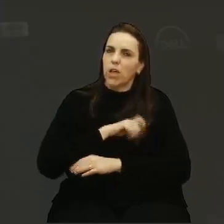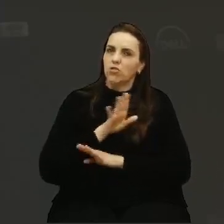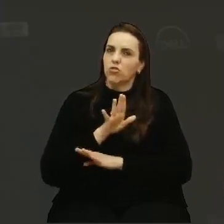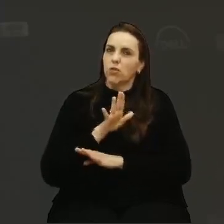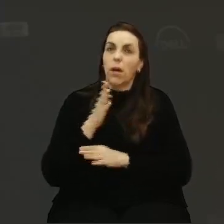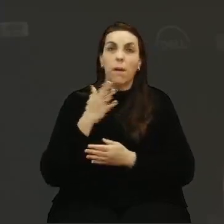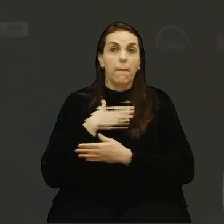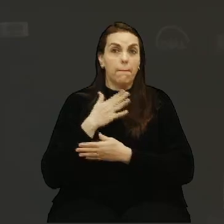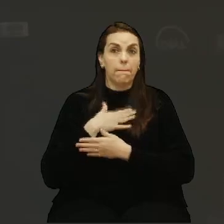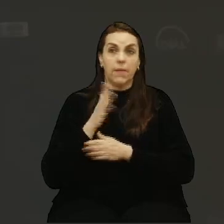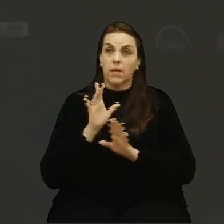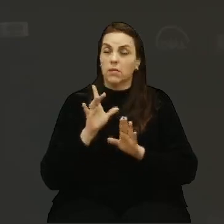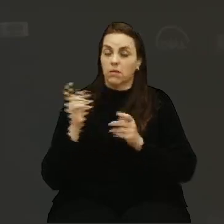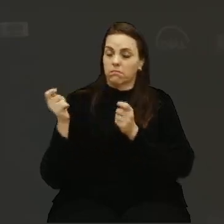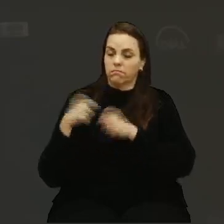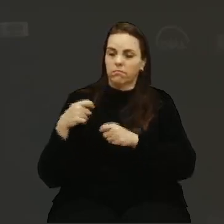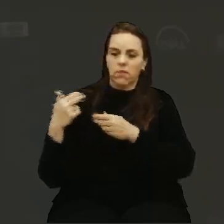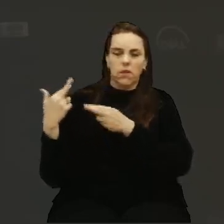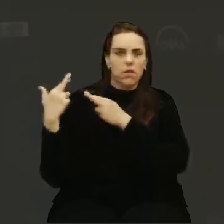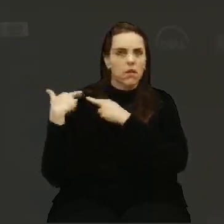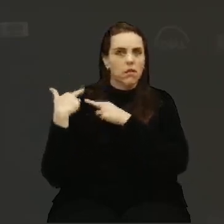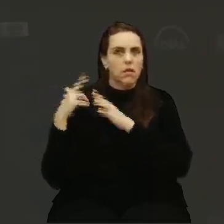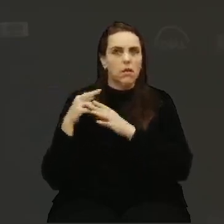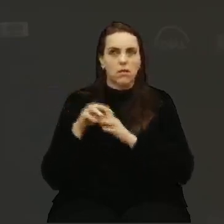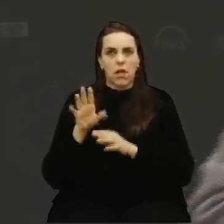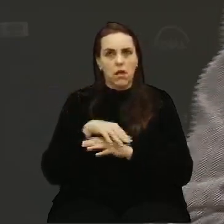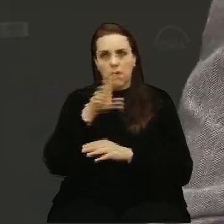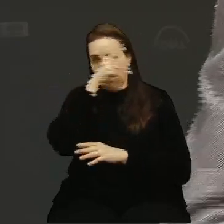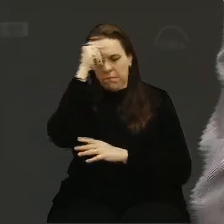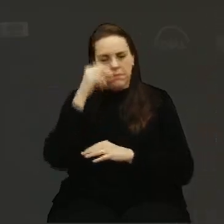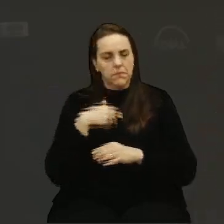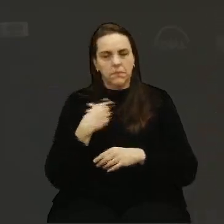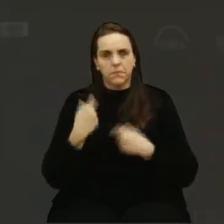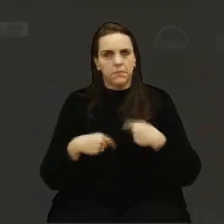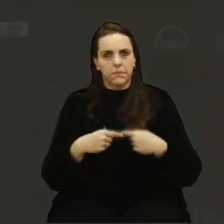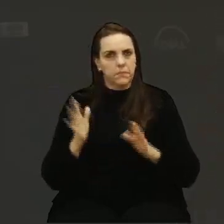competência e começa a ser competência no Ministério Público. Obrigado, presidente. Obrigado, vereador.